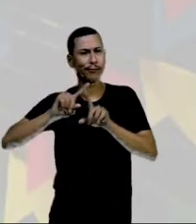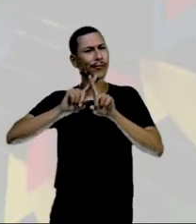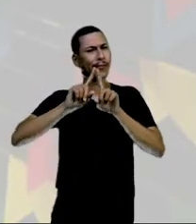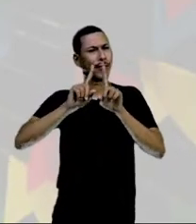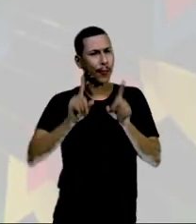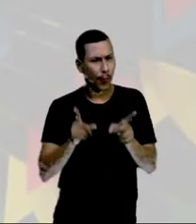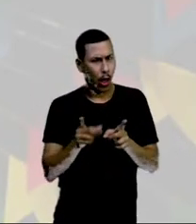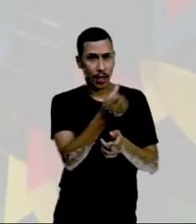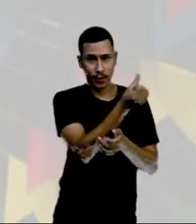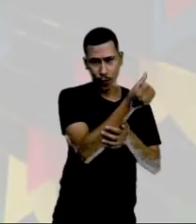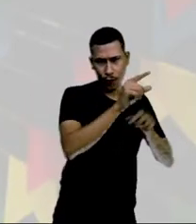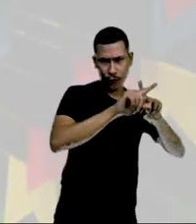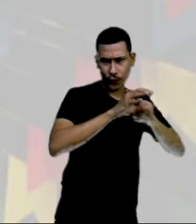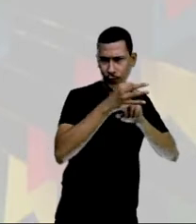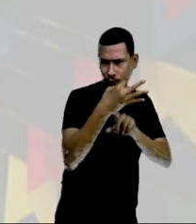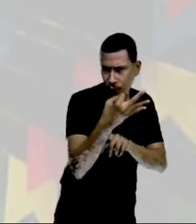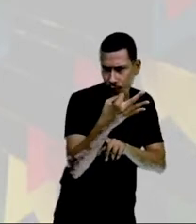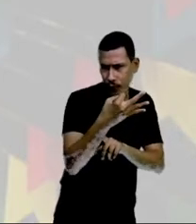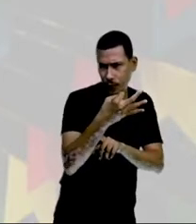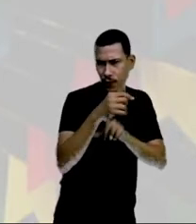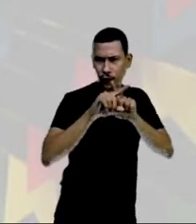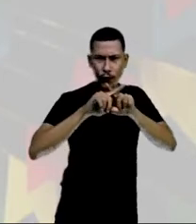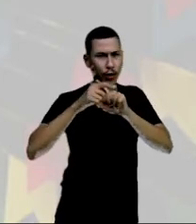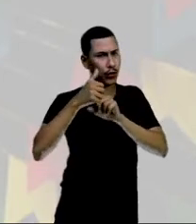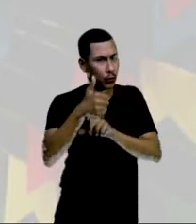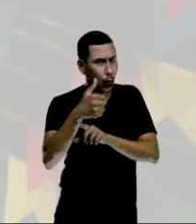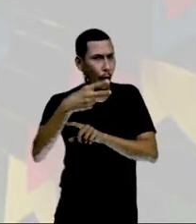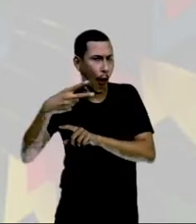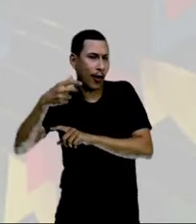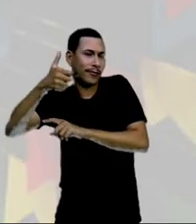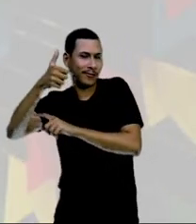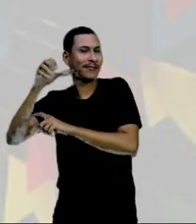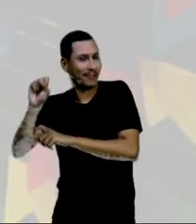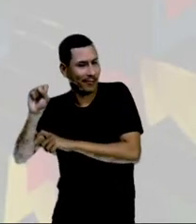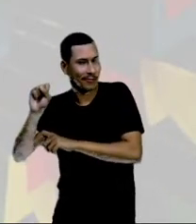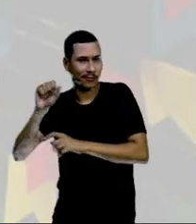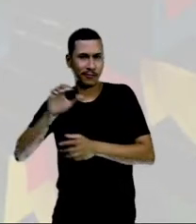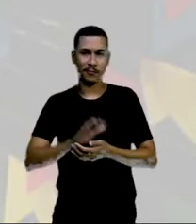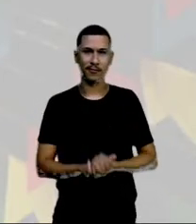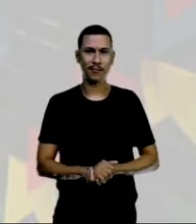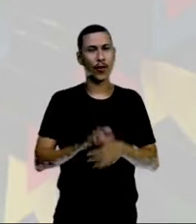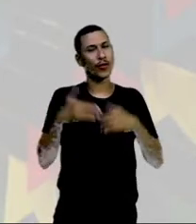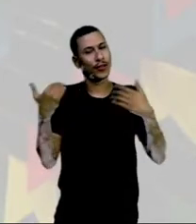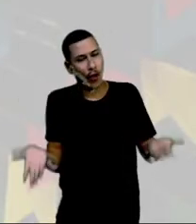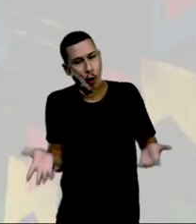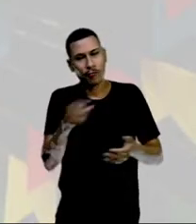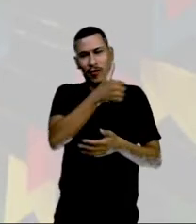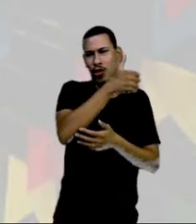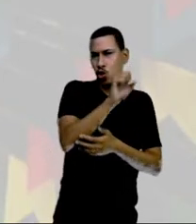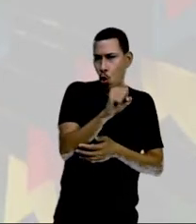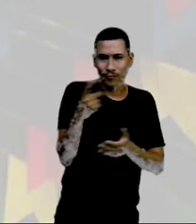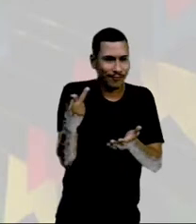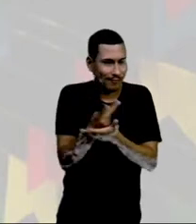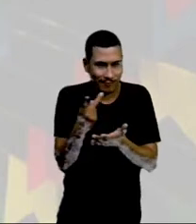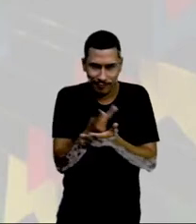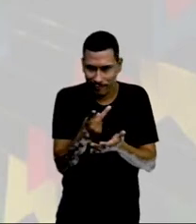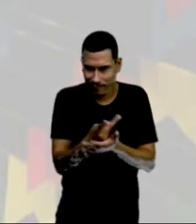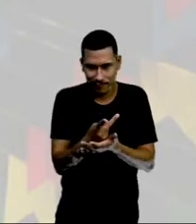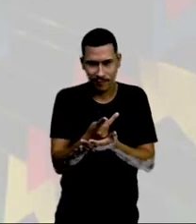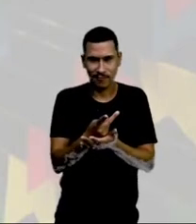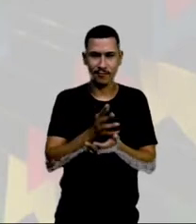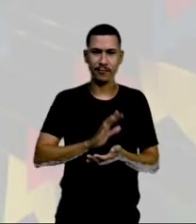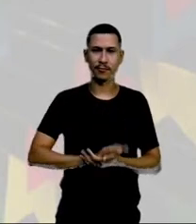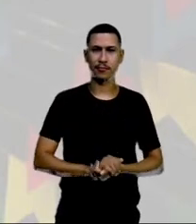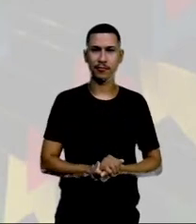Porém, 6 vezes 3 vezes 1 vai dar 18. Então, 18 não vai contemplar.